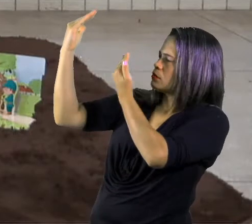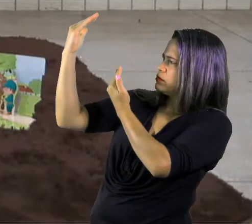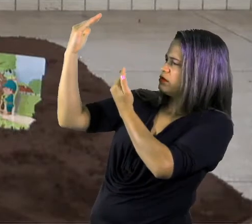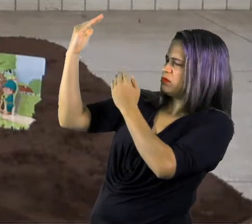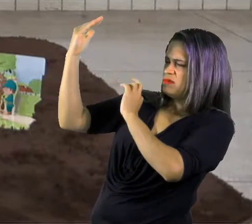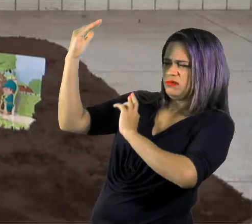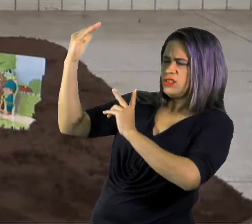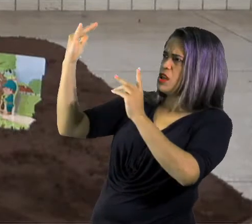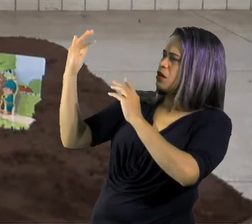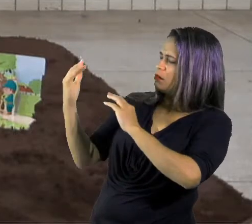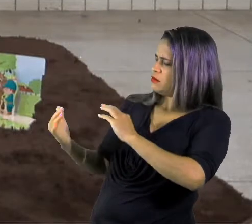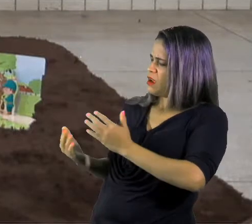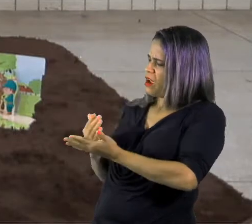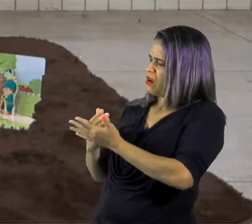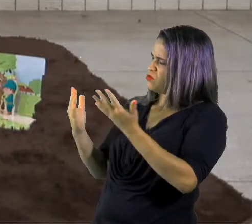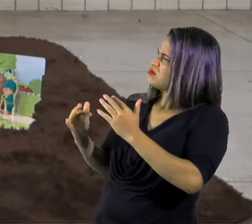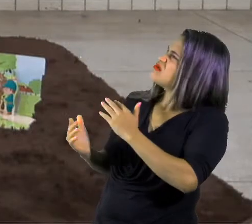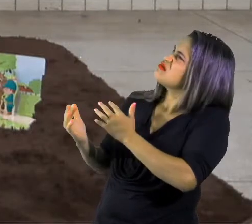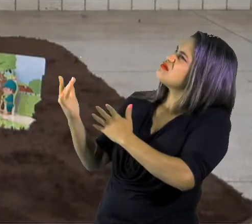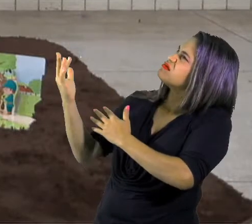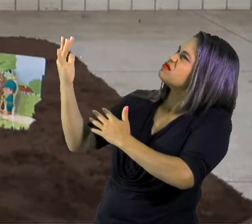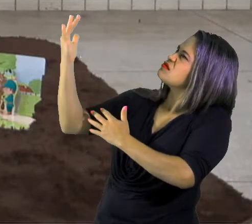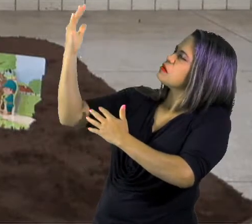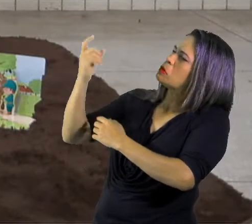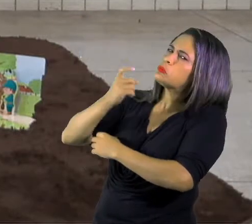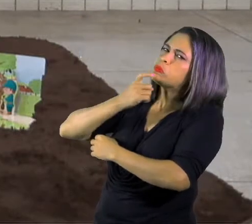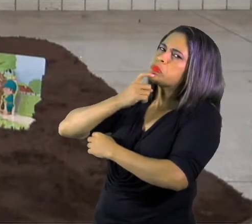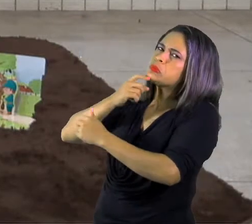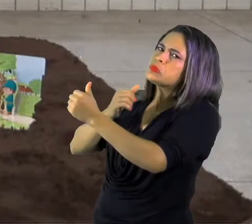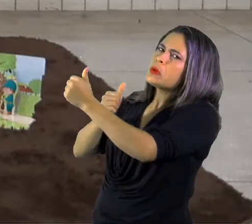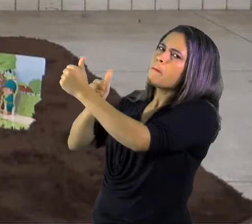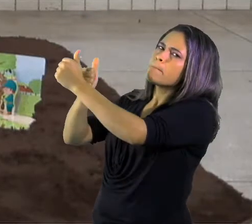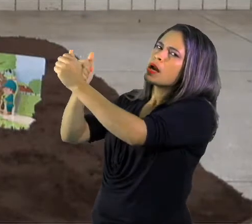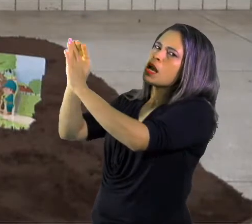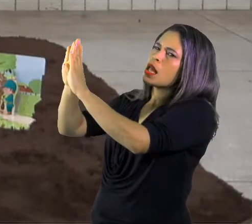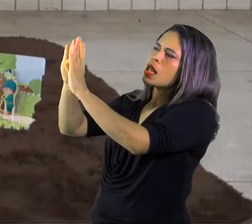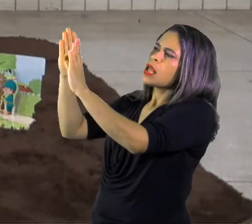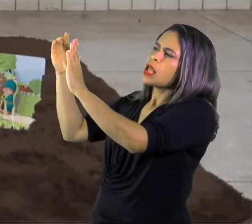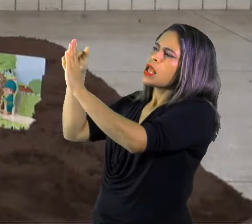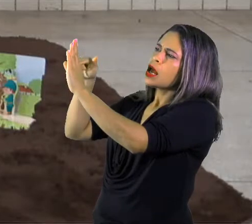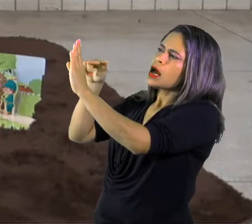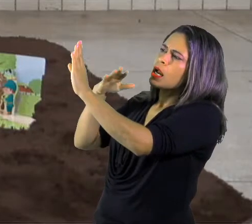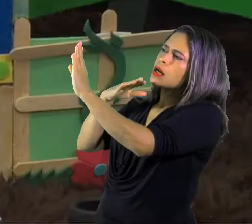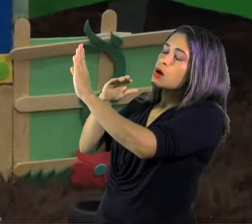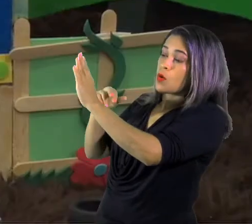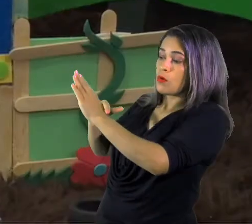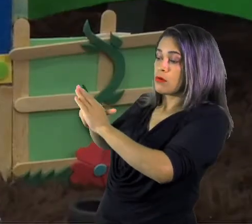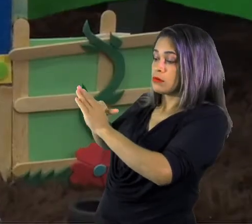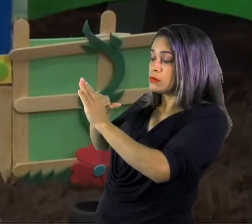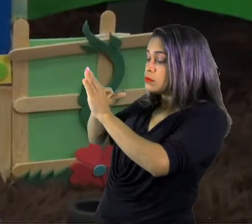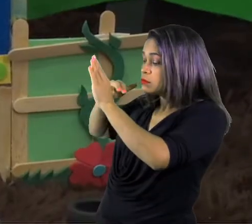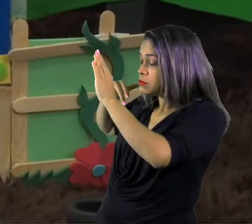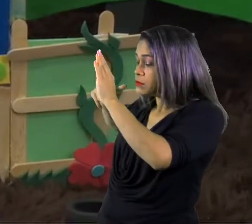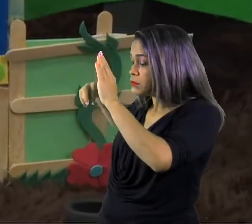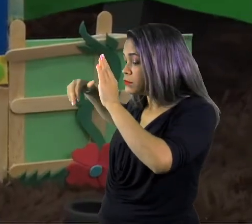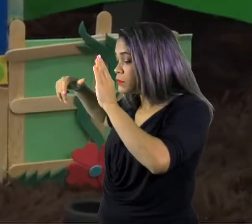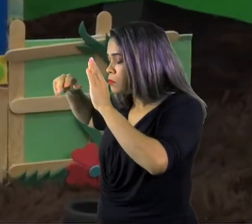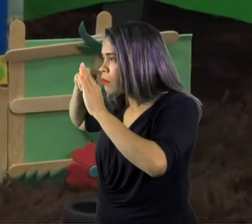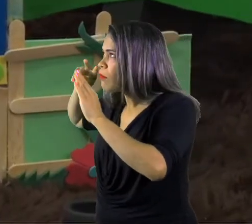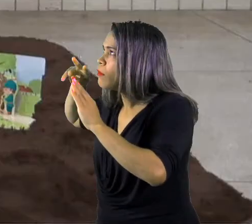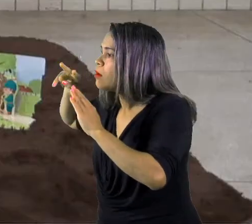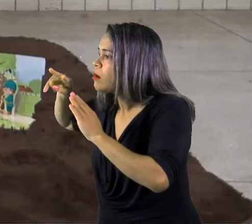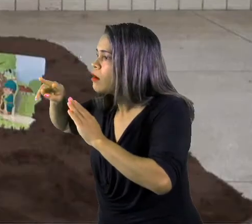tinha crescido e estava lá bem próximo à sua janela. Quando ele saiu para olhar,